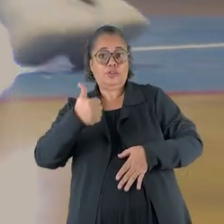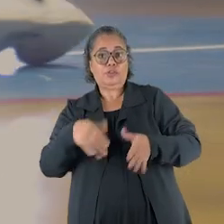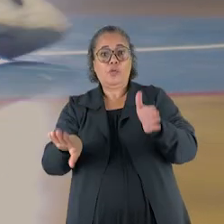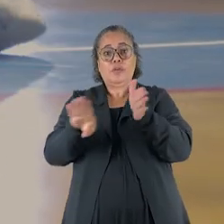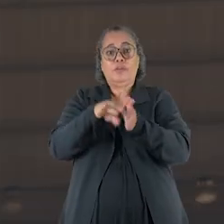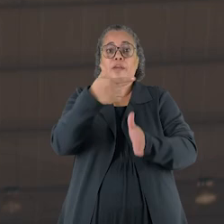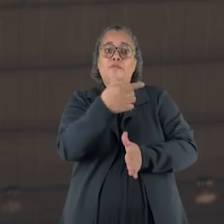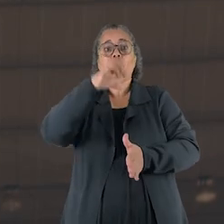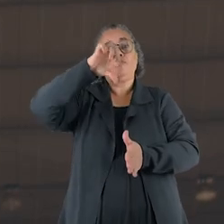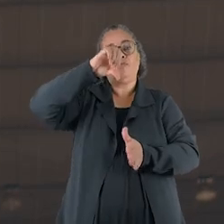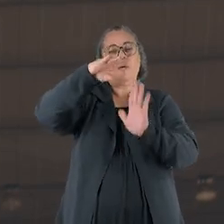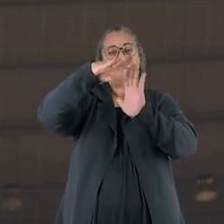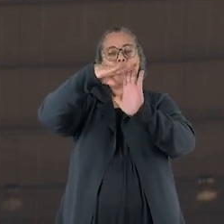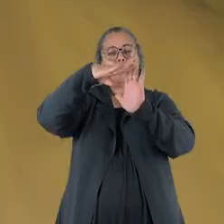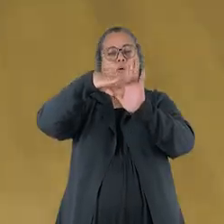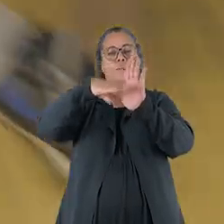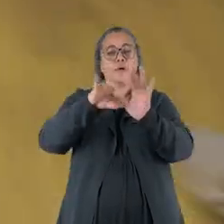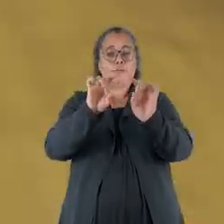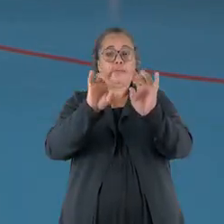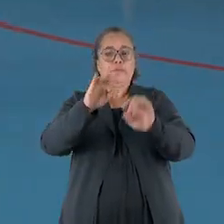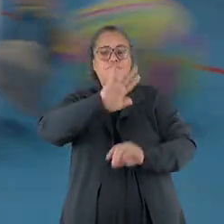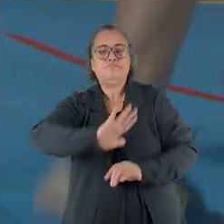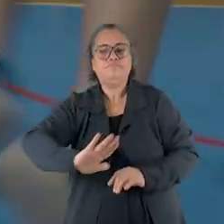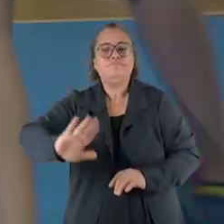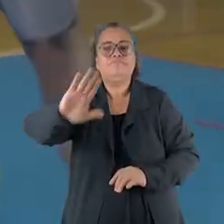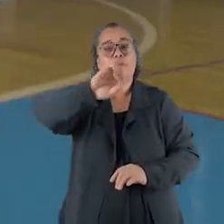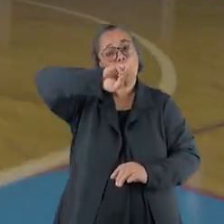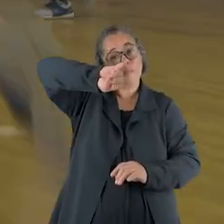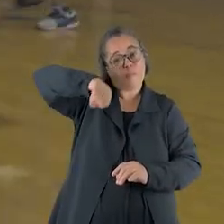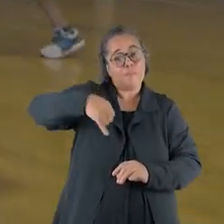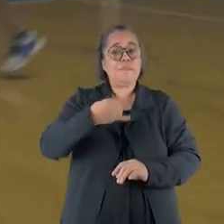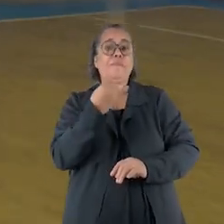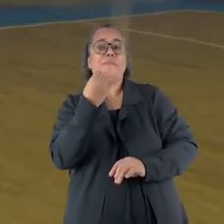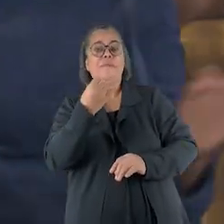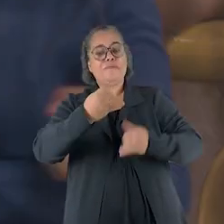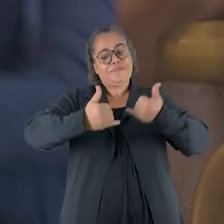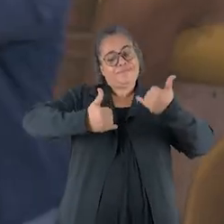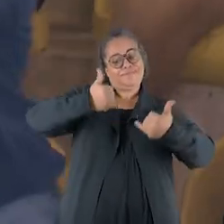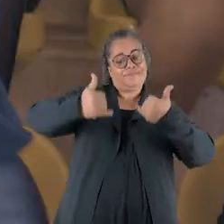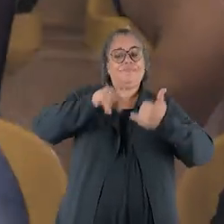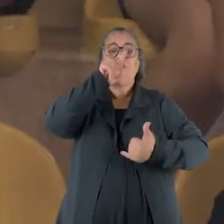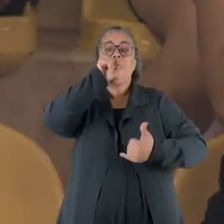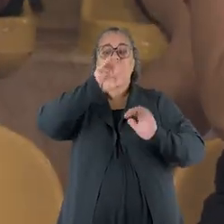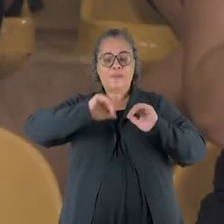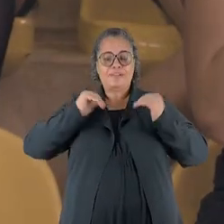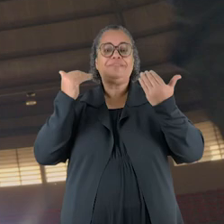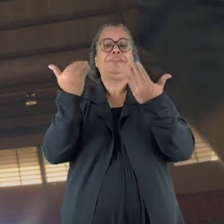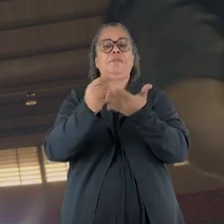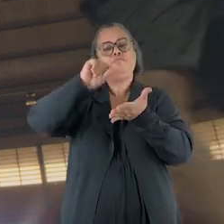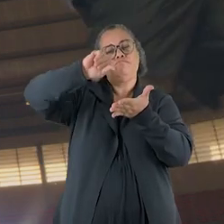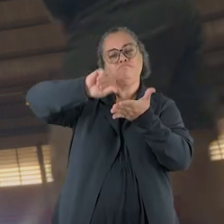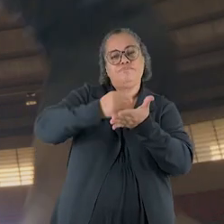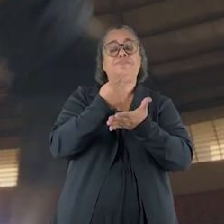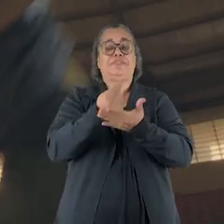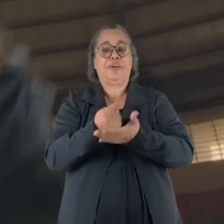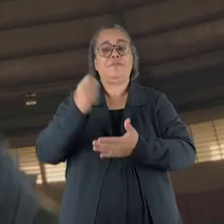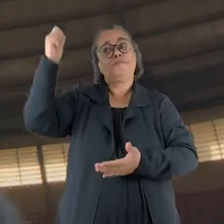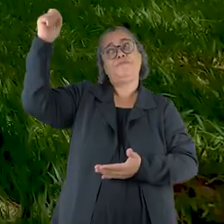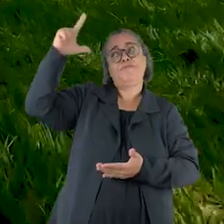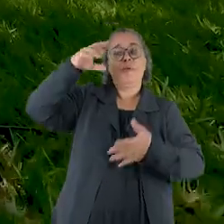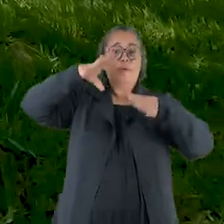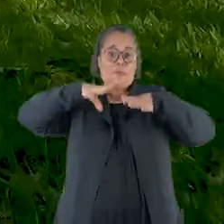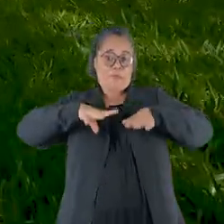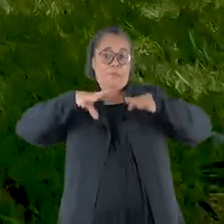21 a 29. Programação especial para todo mundo aproveitar e curtir muito no Parque do Sabiá. Faça sua